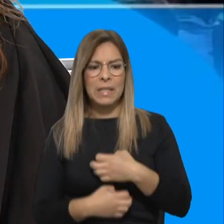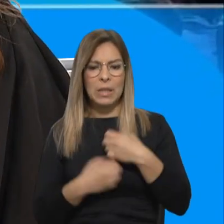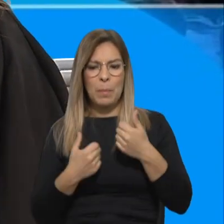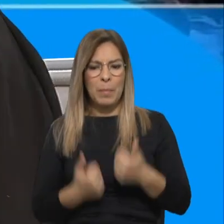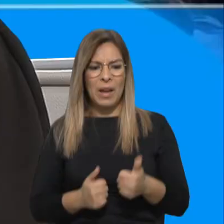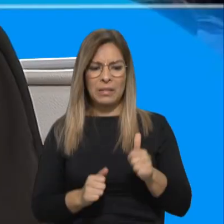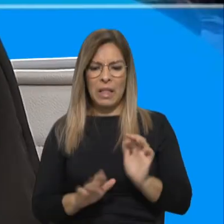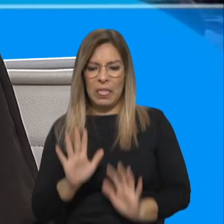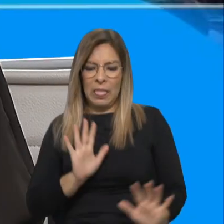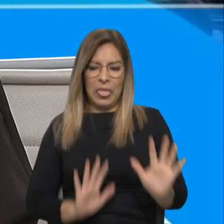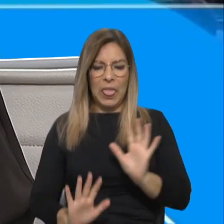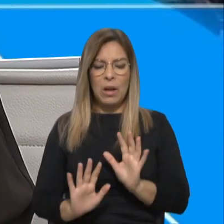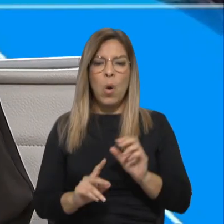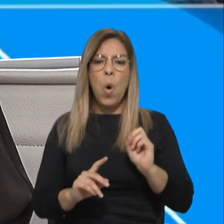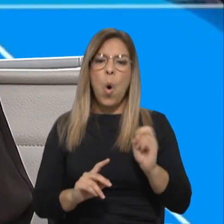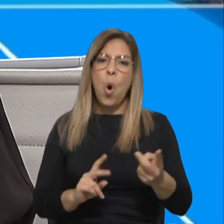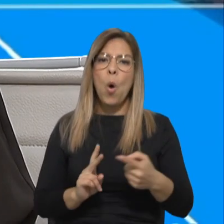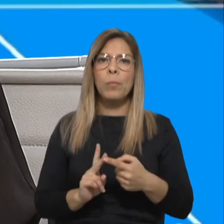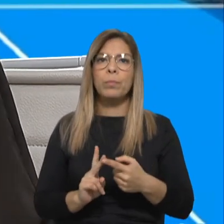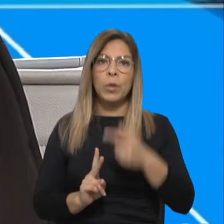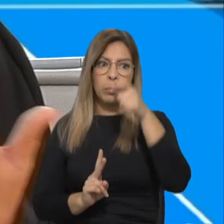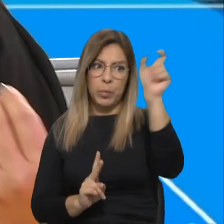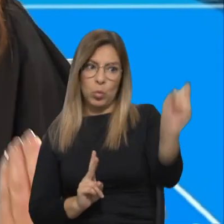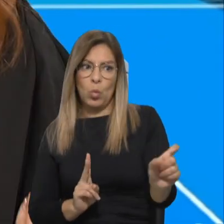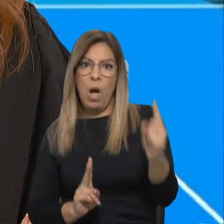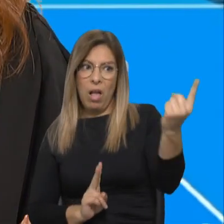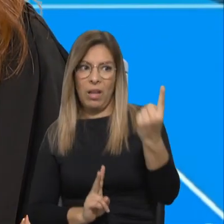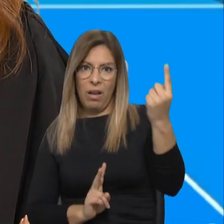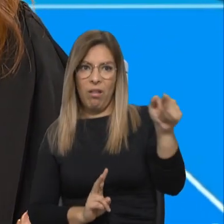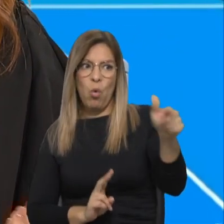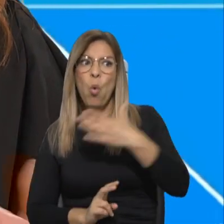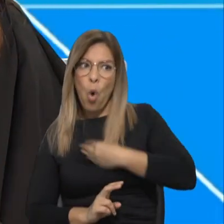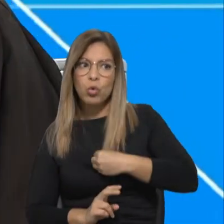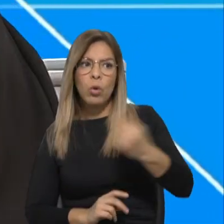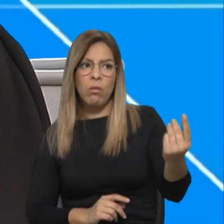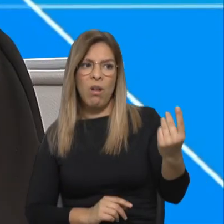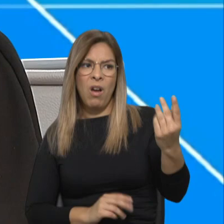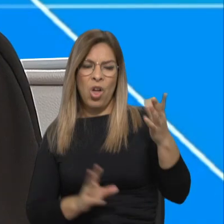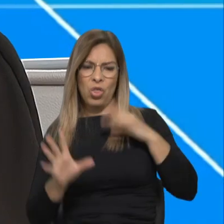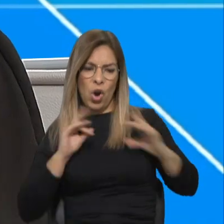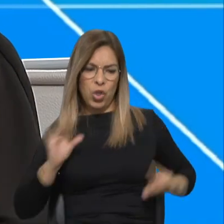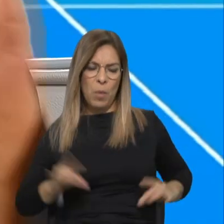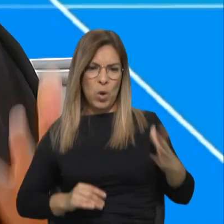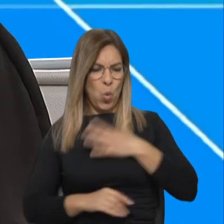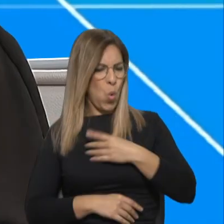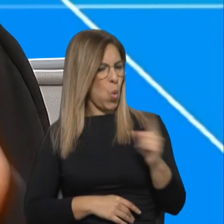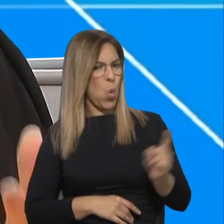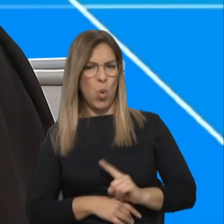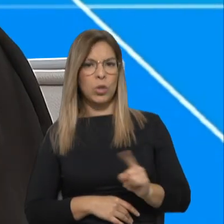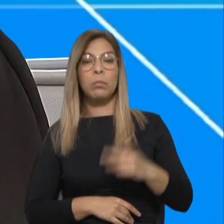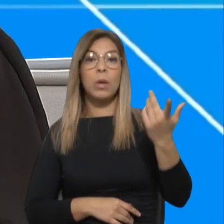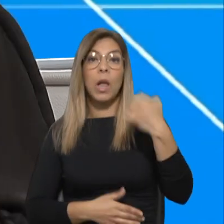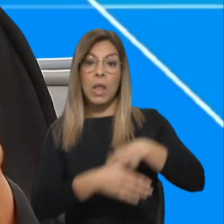sinto desconfortável, quando até alguém de quem eu gosto faz coisas que eu não gosto. Aqui no livro, a tartaruga um dia acorda, não